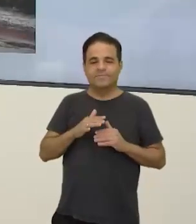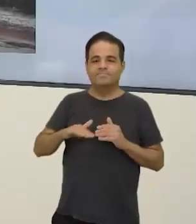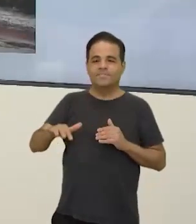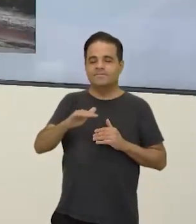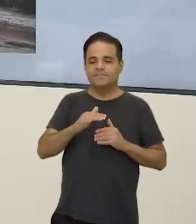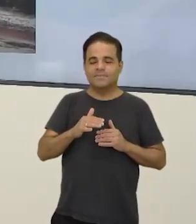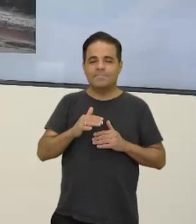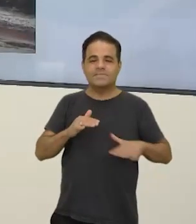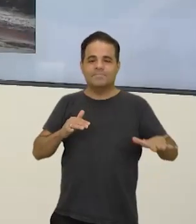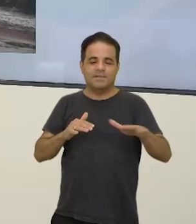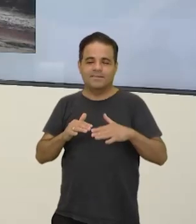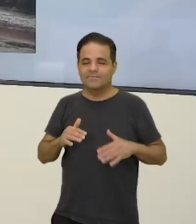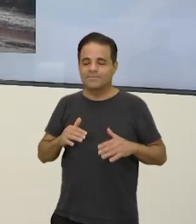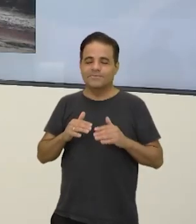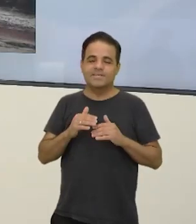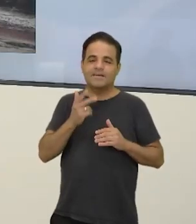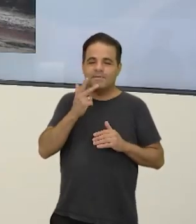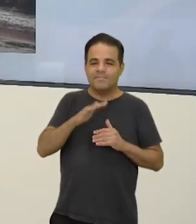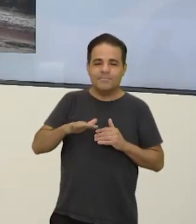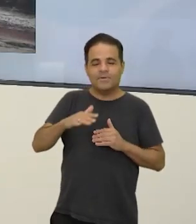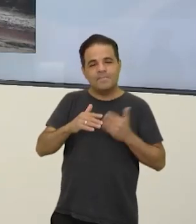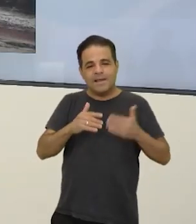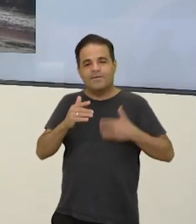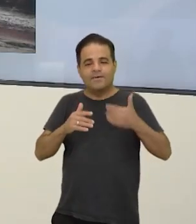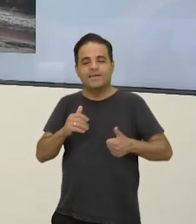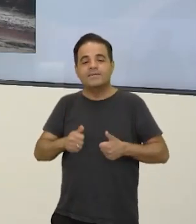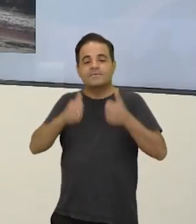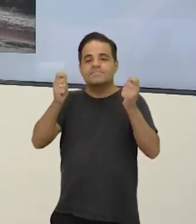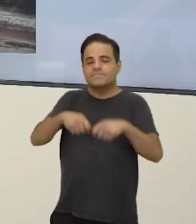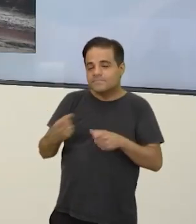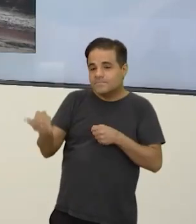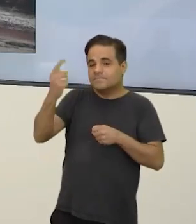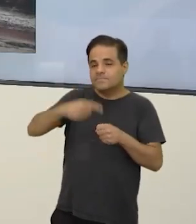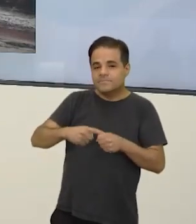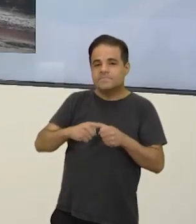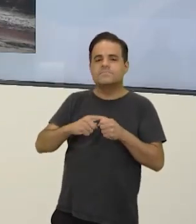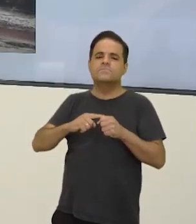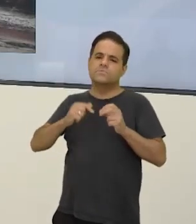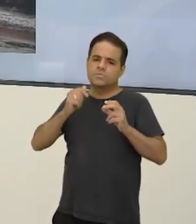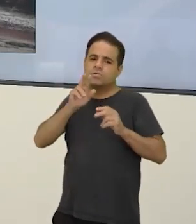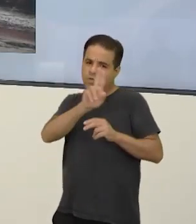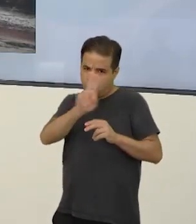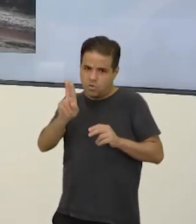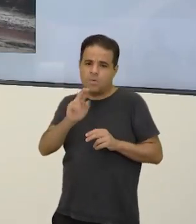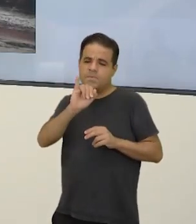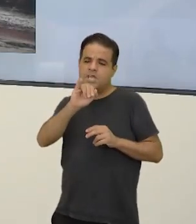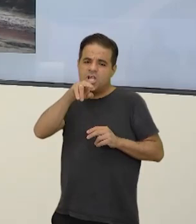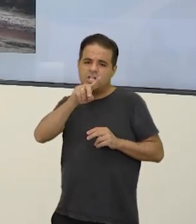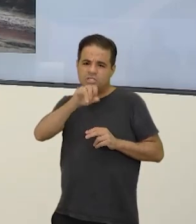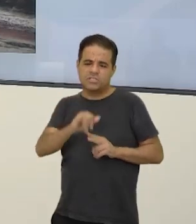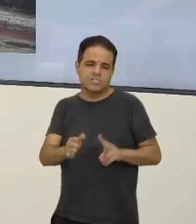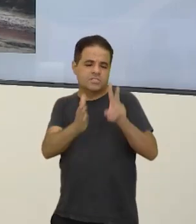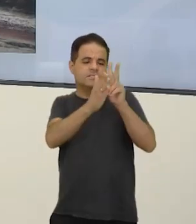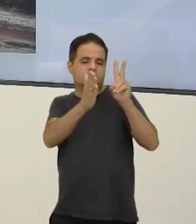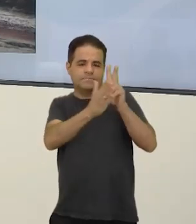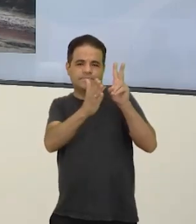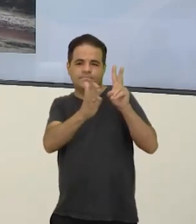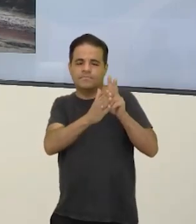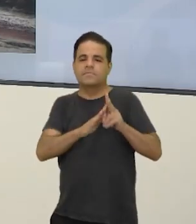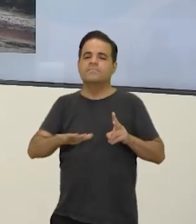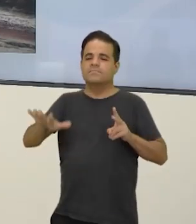pintura estilizada, romântica. Por quê? Porque temos aqui, vou chamar de Índia, com todo respeito, como falei na última aula, né? Aqui a